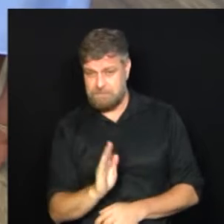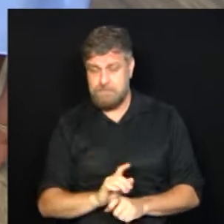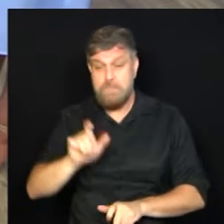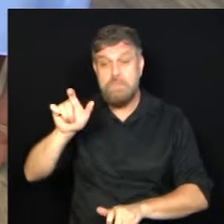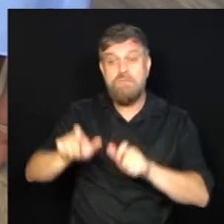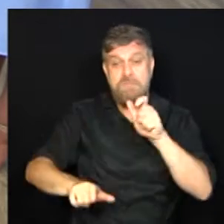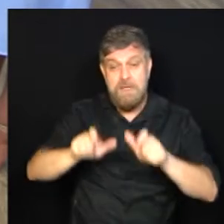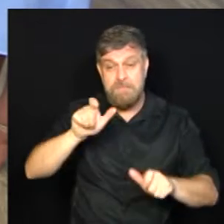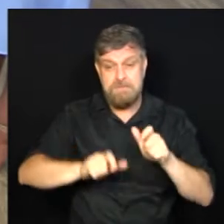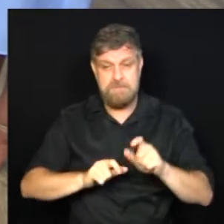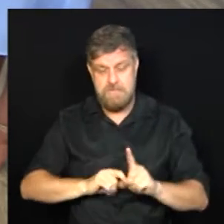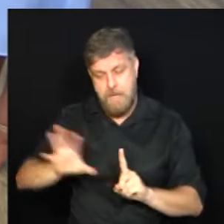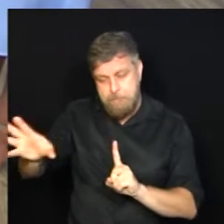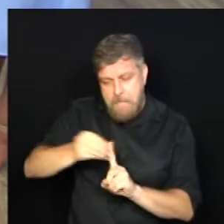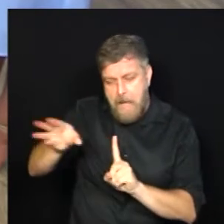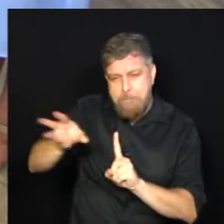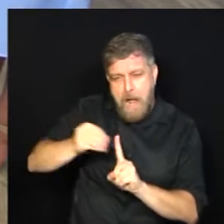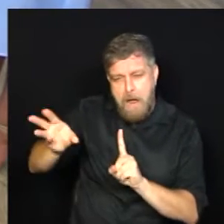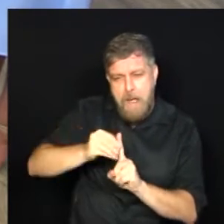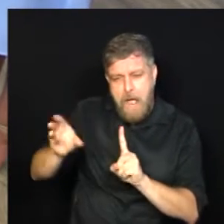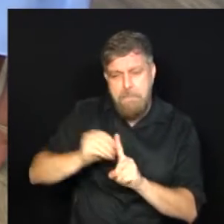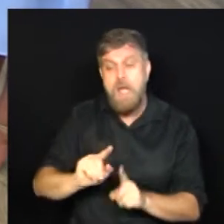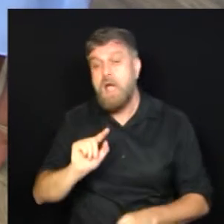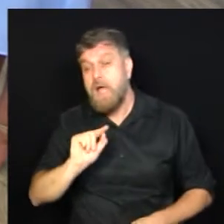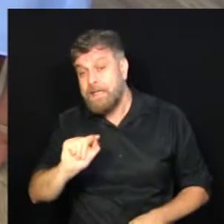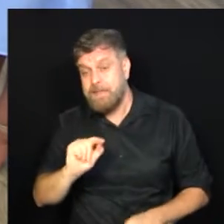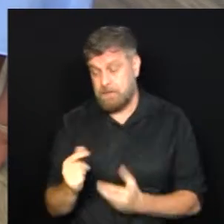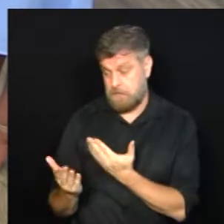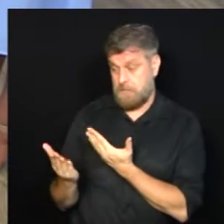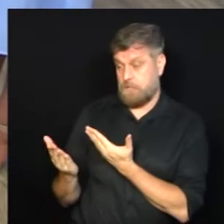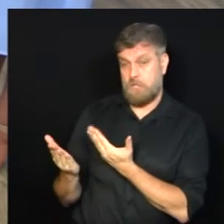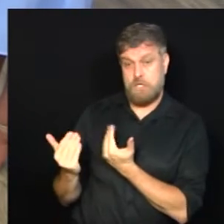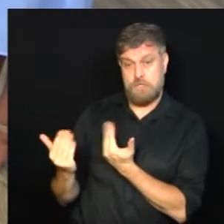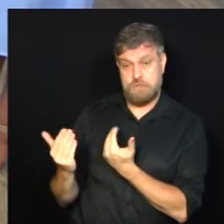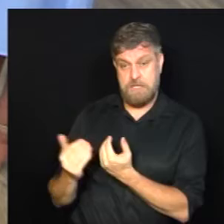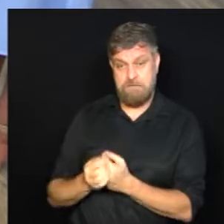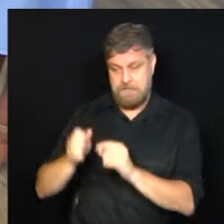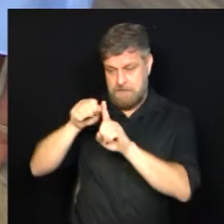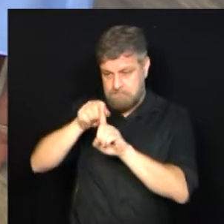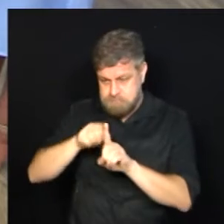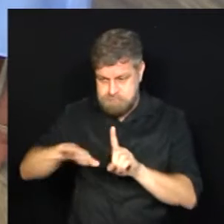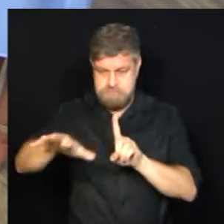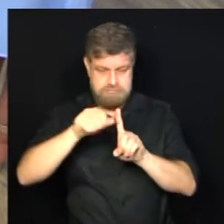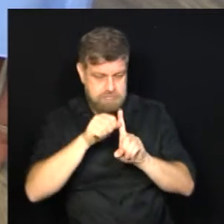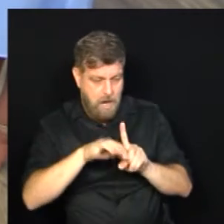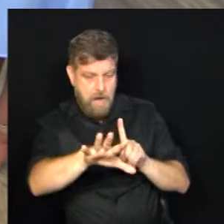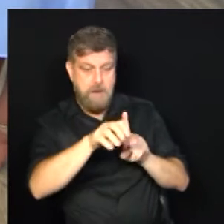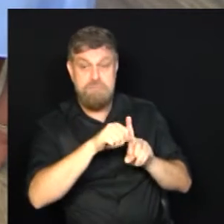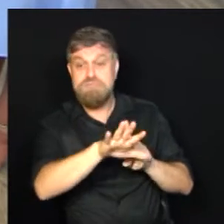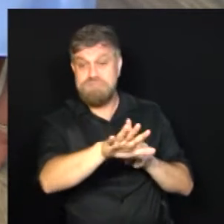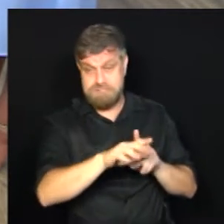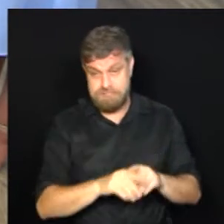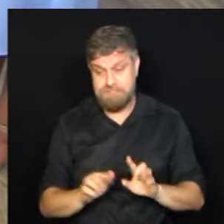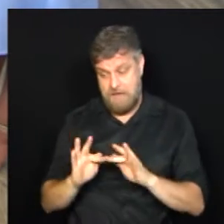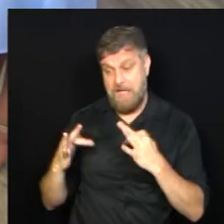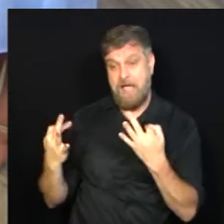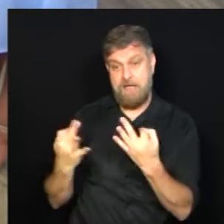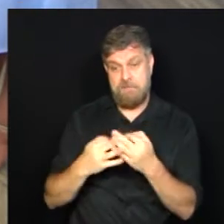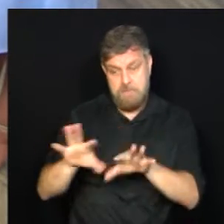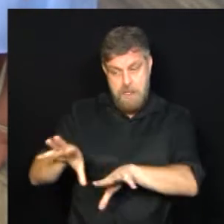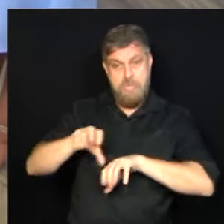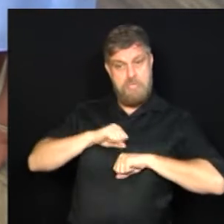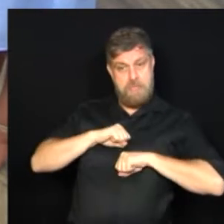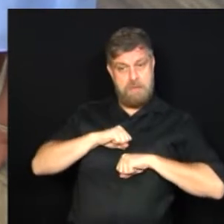pessoas que têm contraído a Covid-19 são jovens e são potenciais transmissores aos seus familiares. Exatamente. E